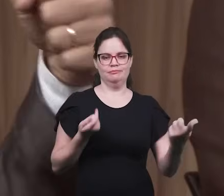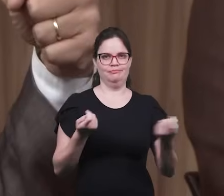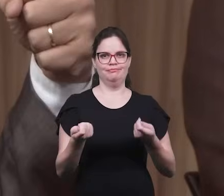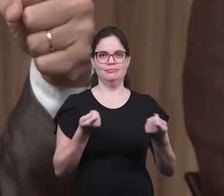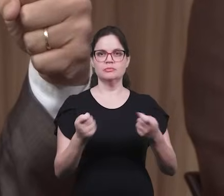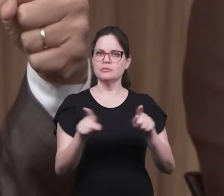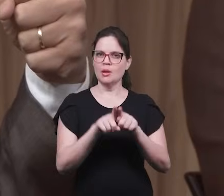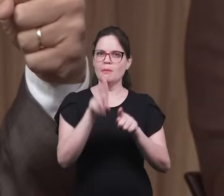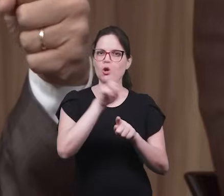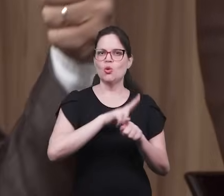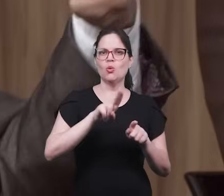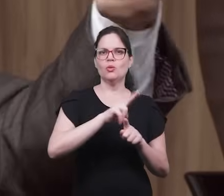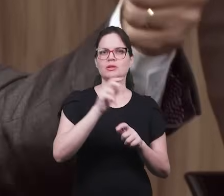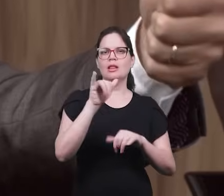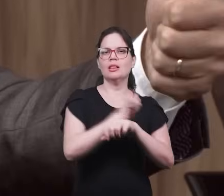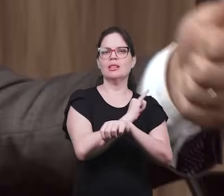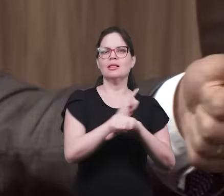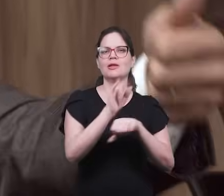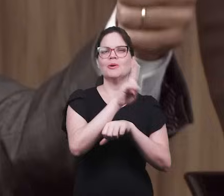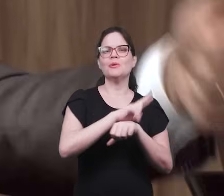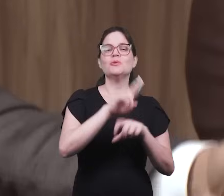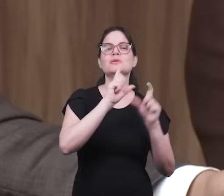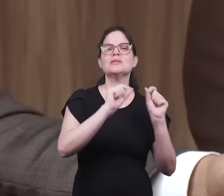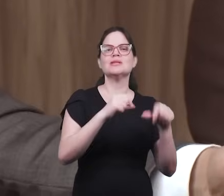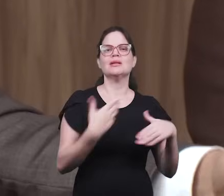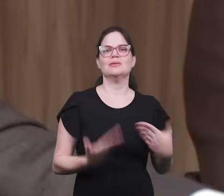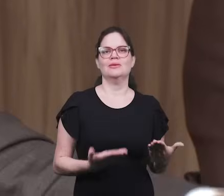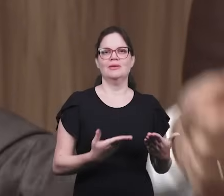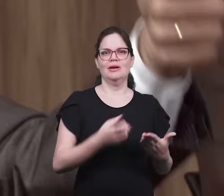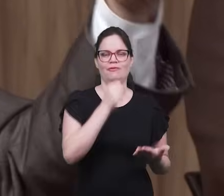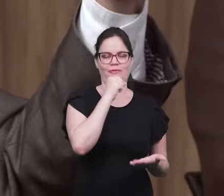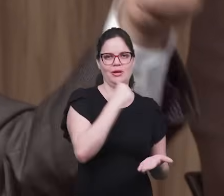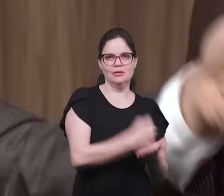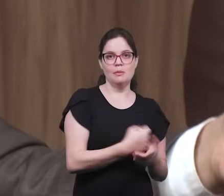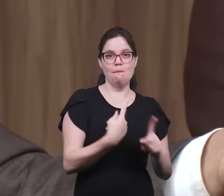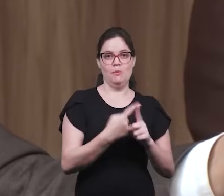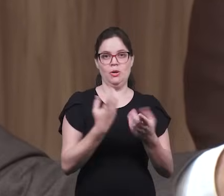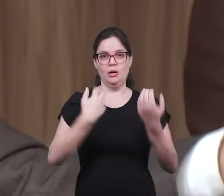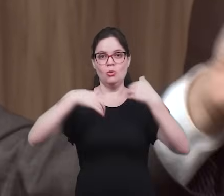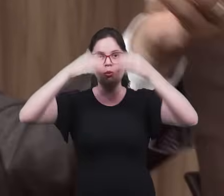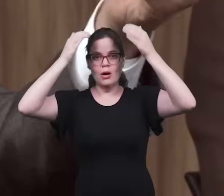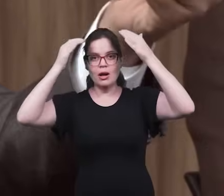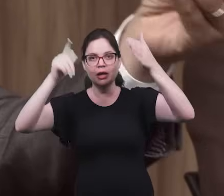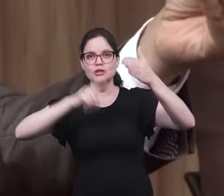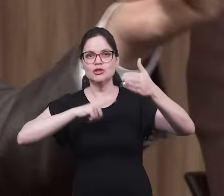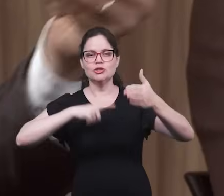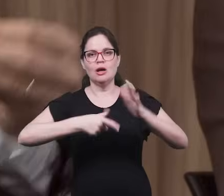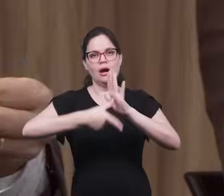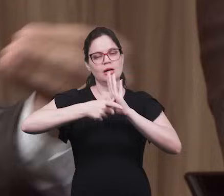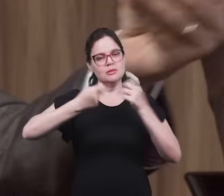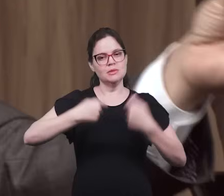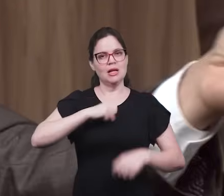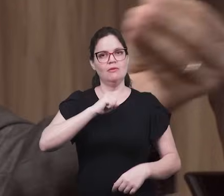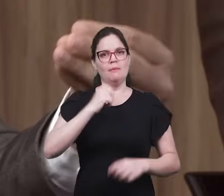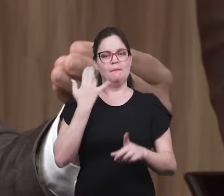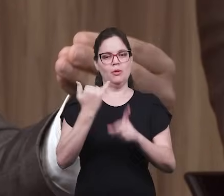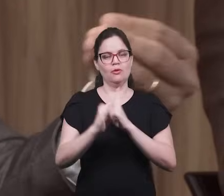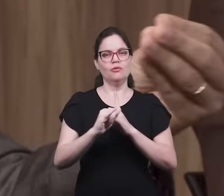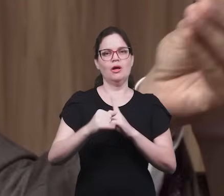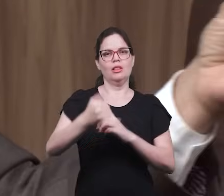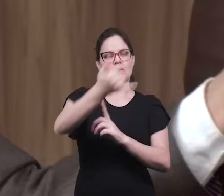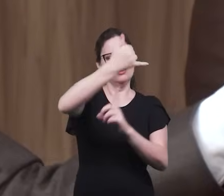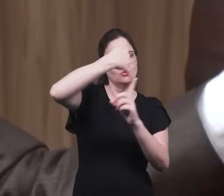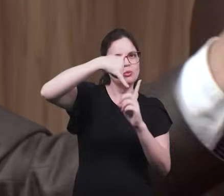do Antigo Testamento, que você tinha o rei que era ungido pelo profeta, tinha o sacerdócio ligado também ao